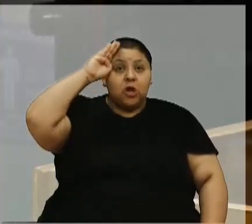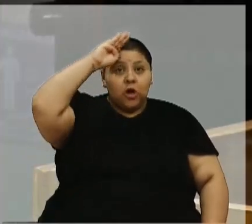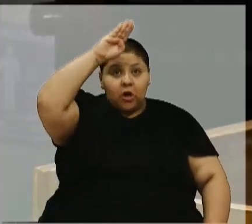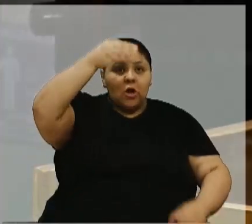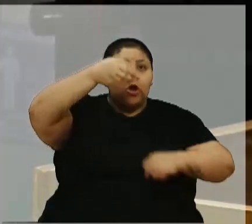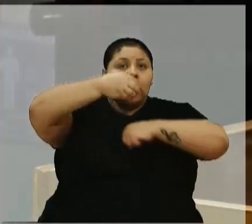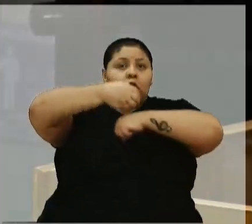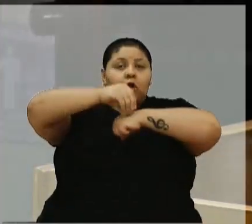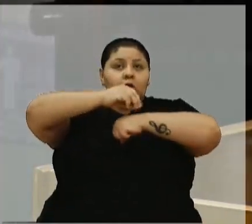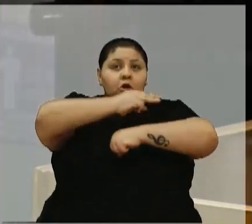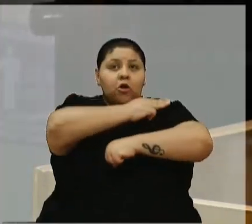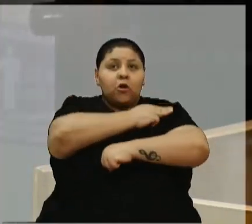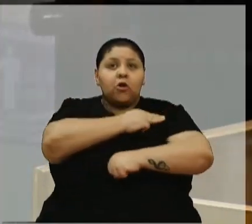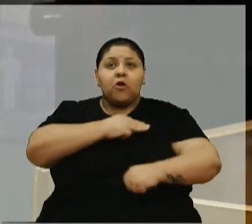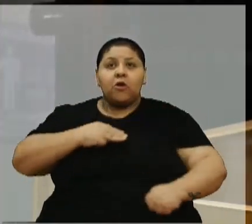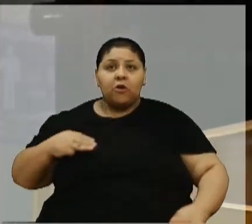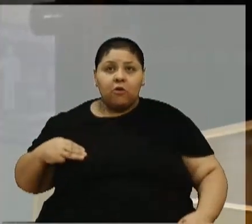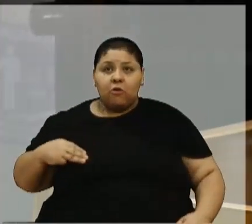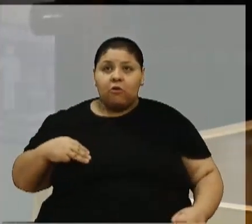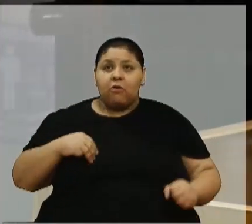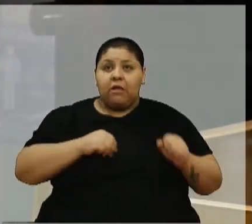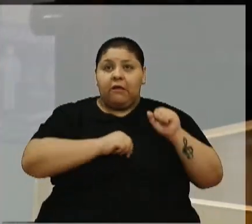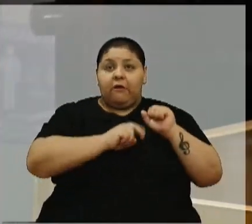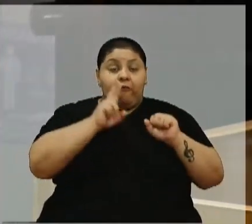indicou um ministro terrivelmente evangélico.